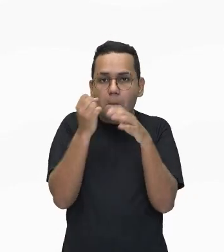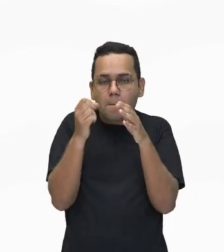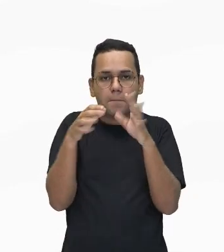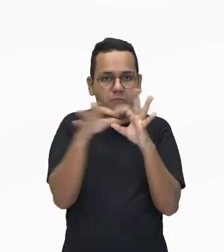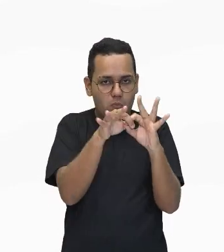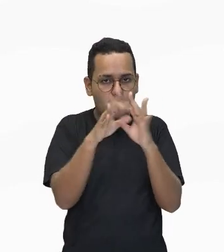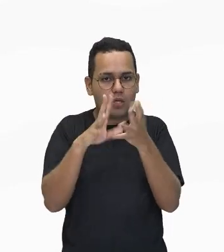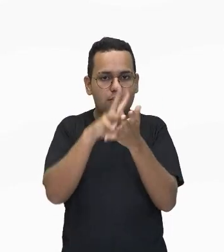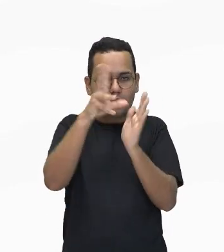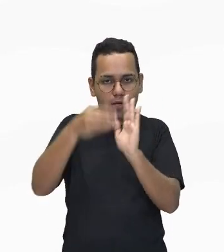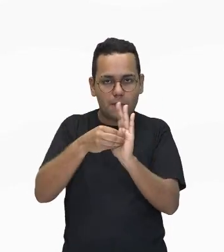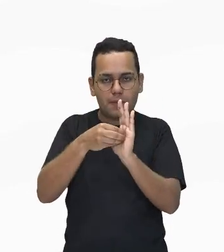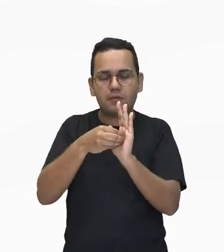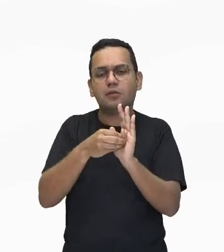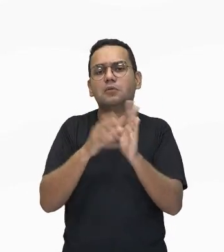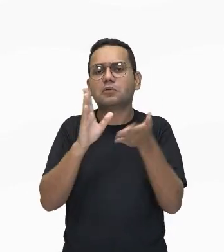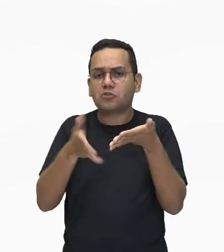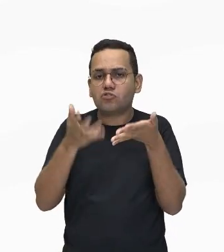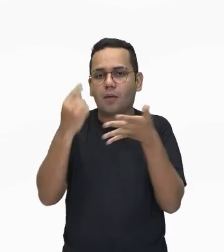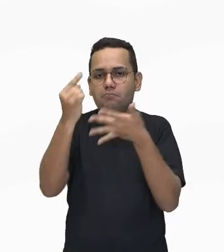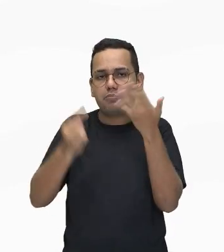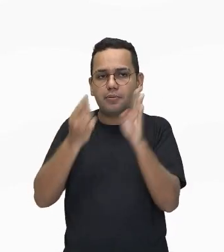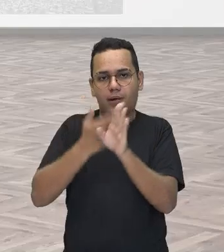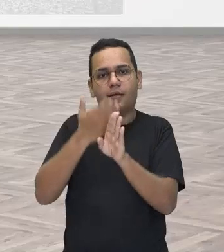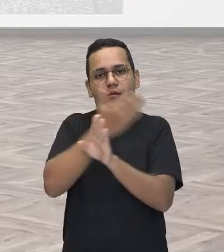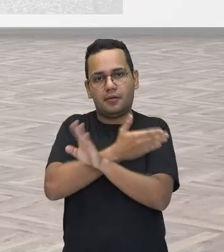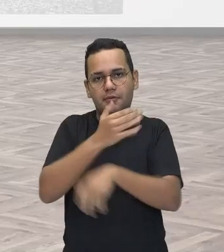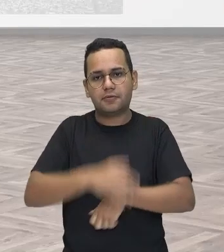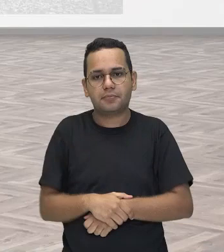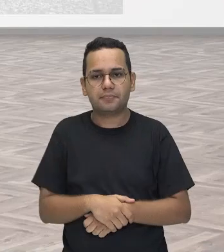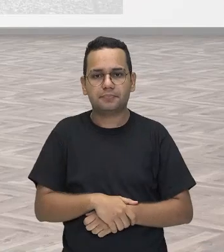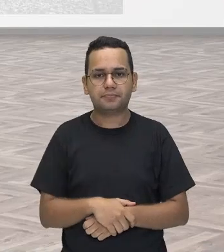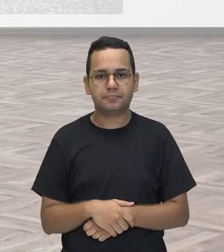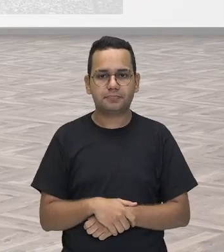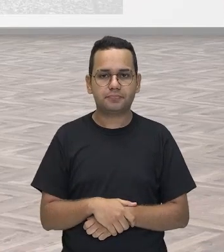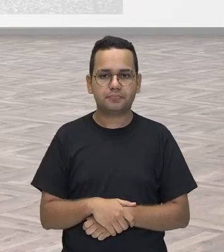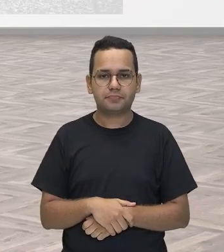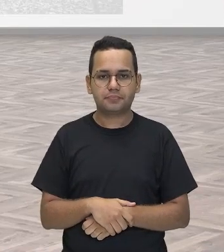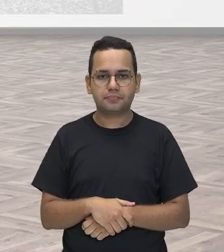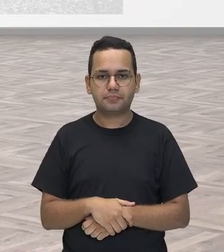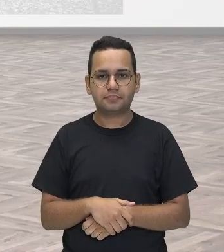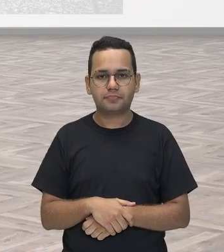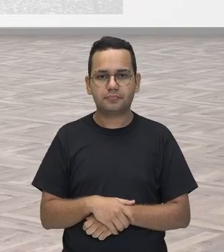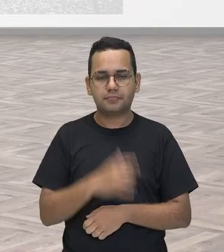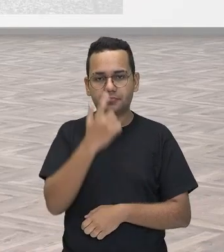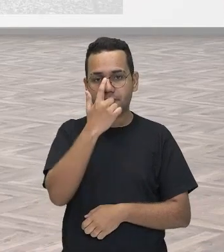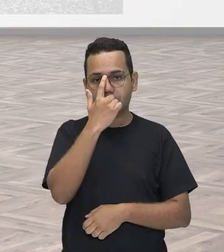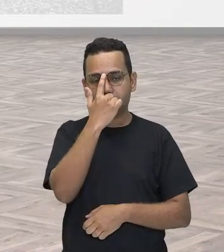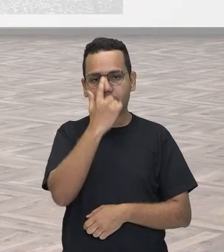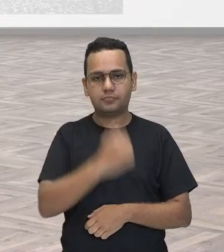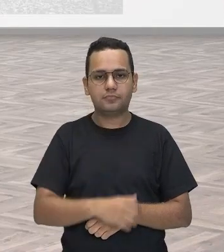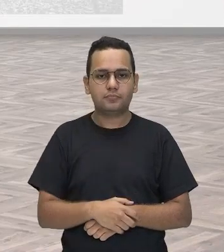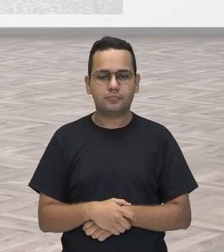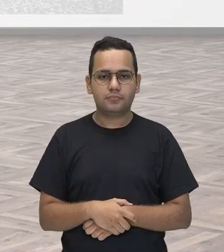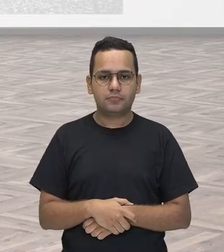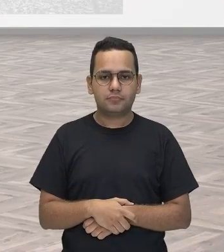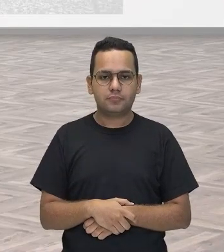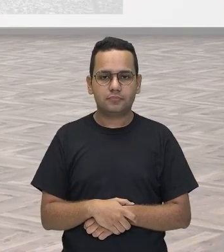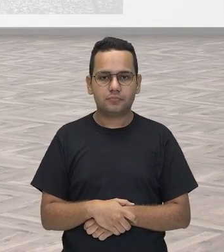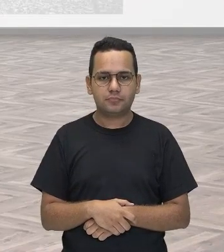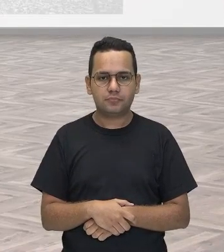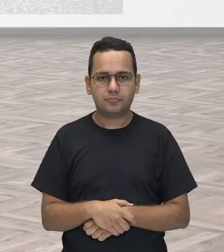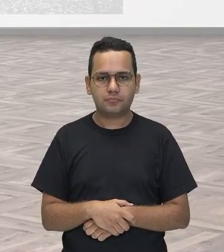questões que nós pontuamos aí na nossa aula, né? Isso. Mais recentemente, professor Eberson, nós